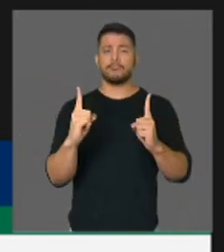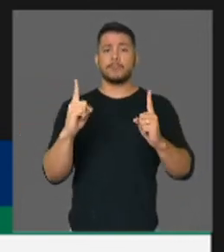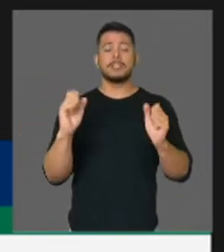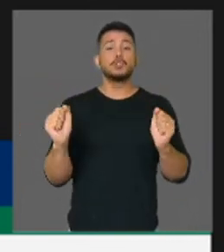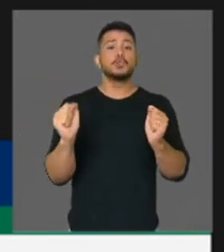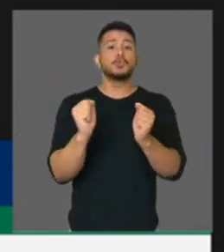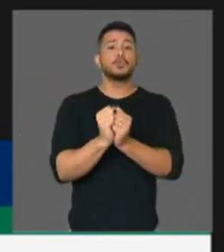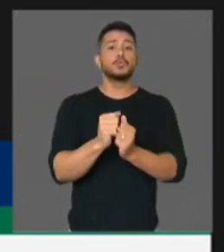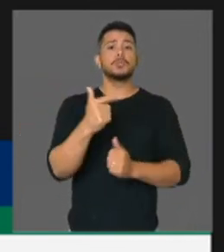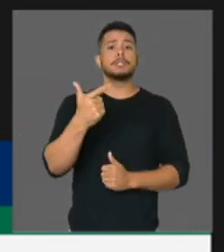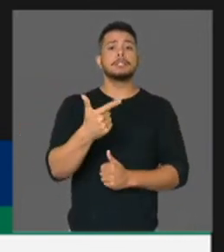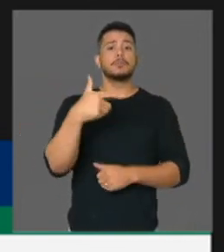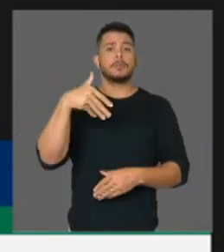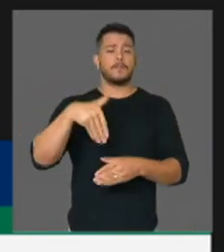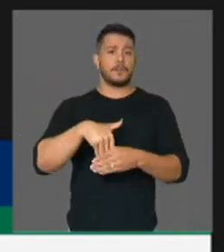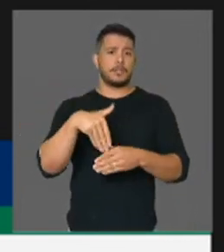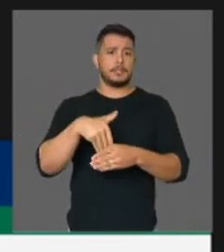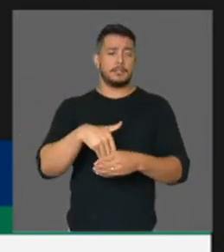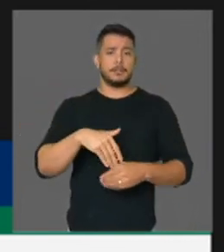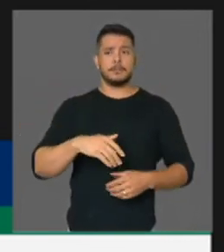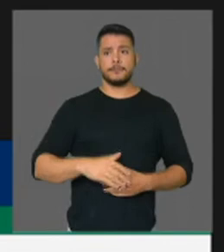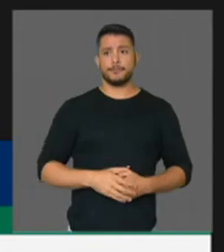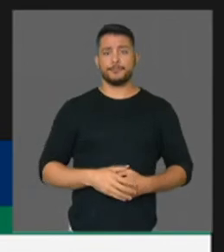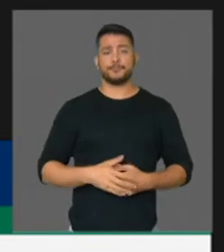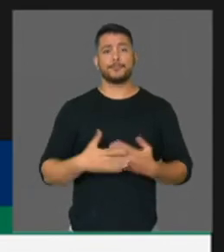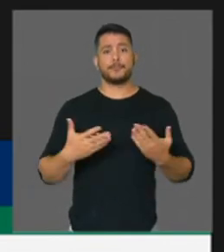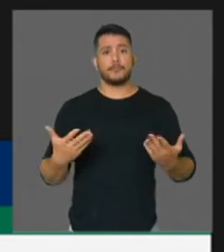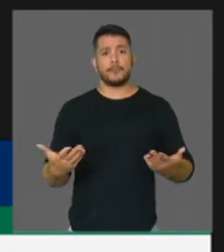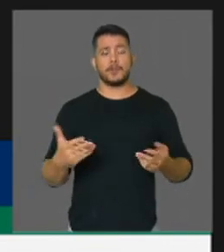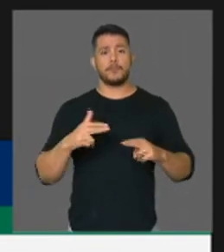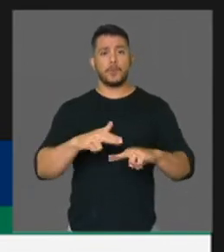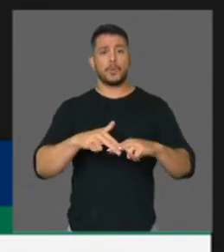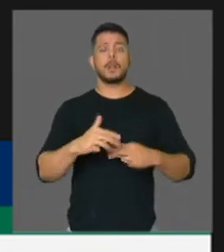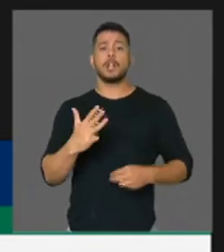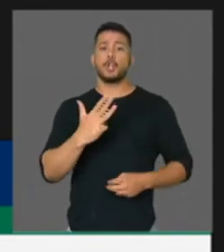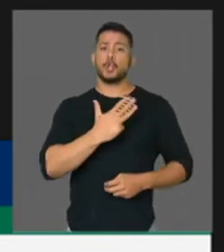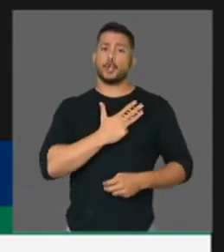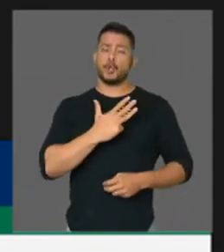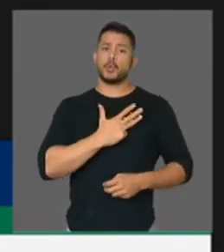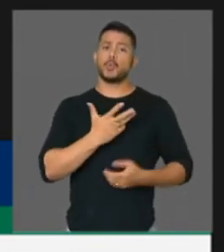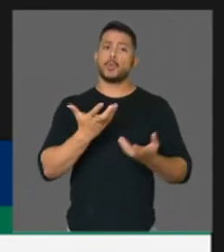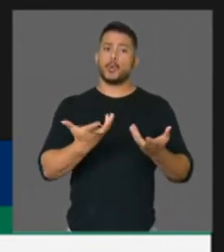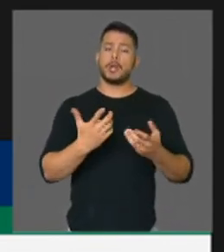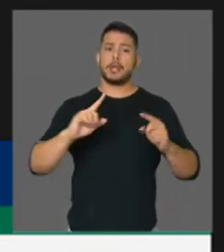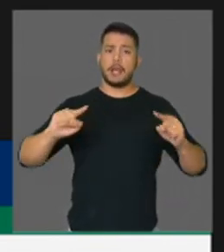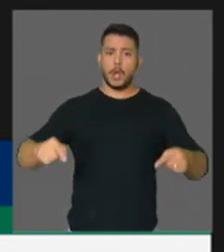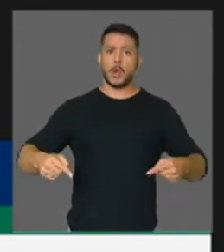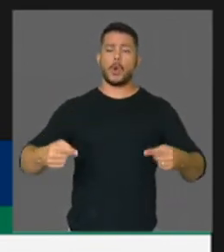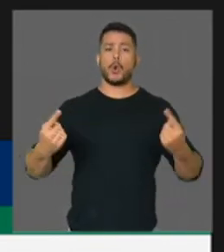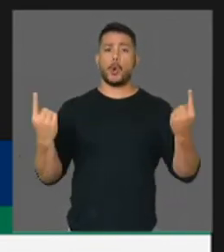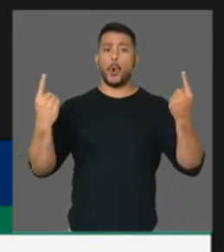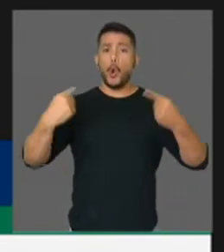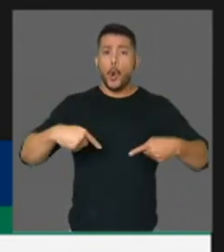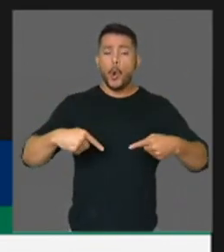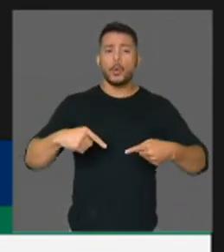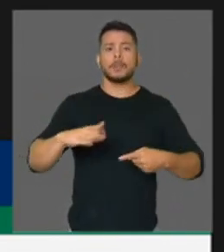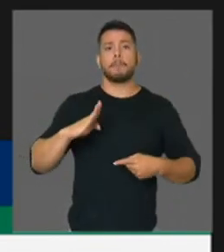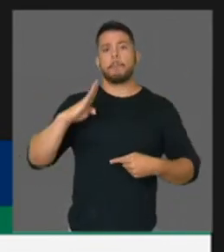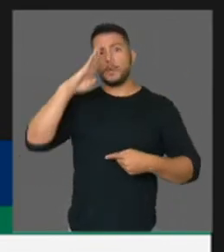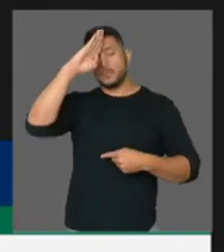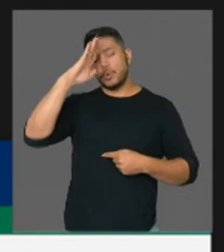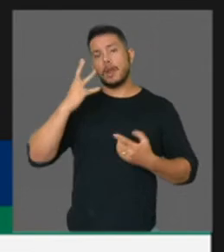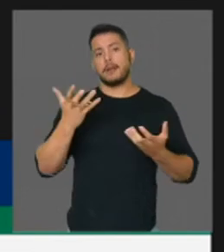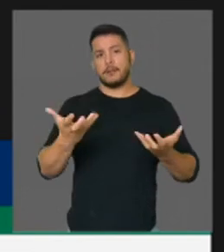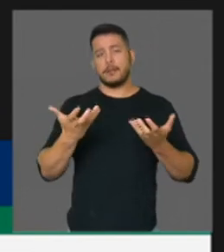O sonho do Lula é estar enfrentando o Bolsonaro, porque ele imagina que, com todos os problemas do presidente